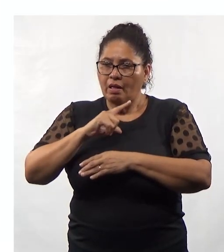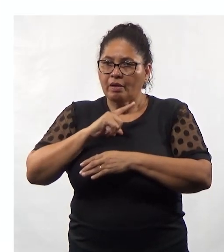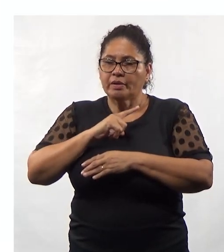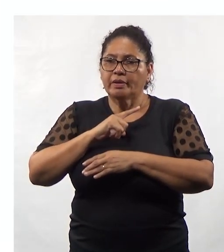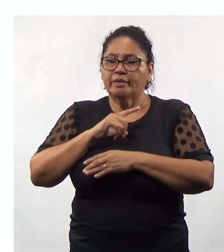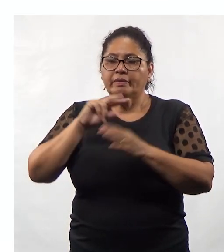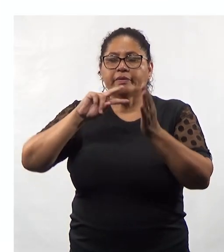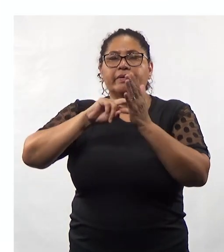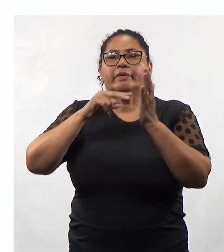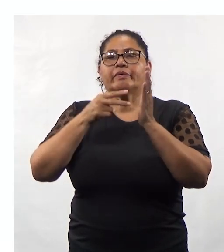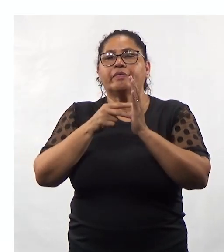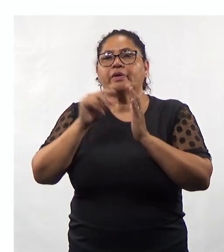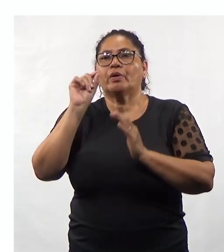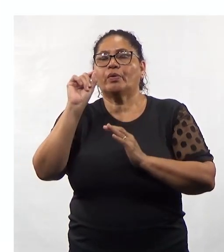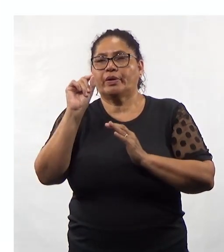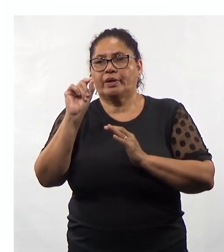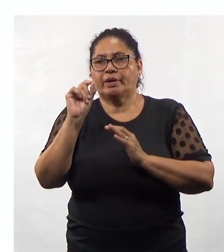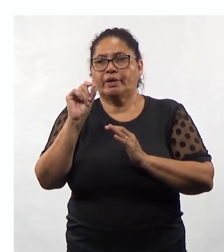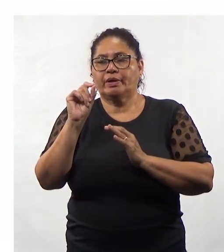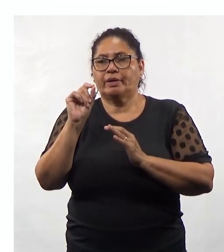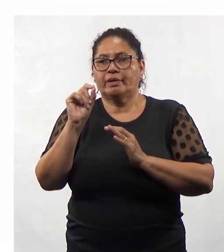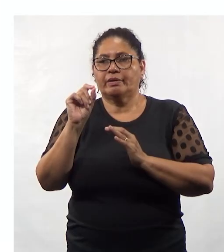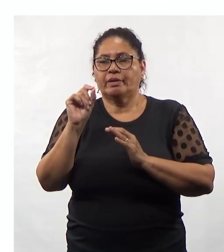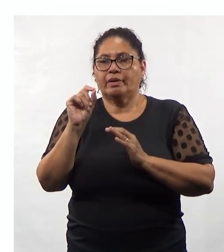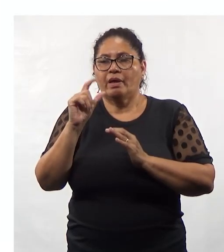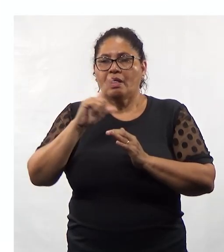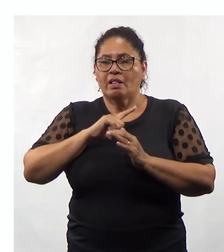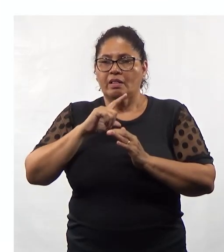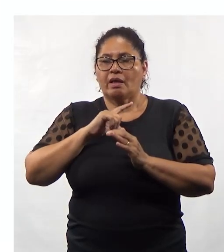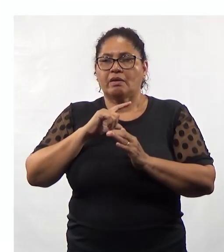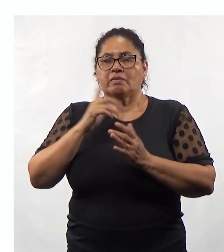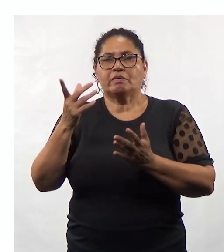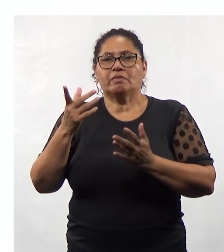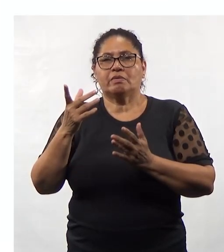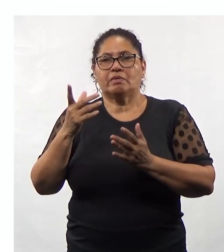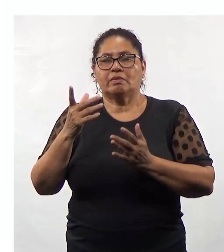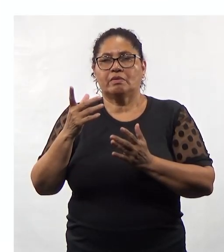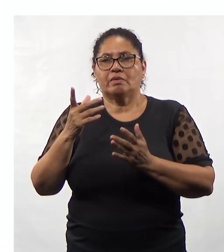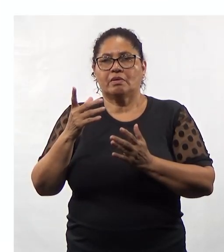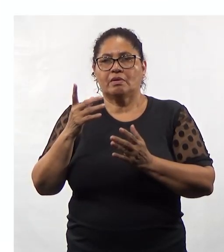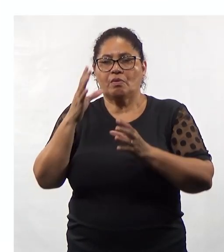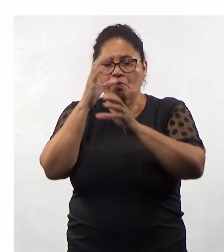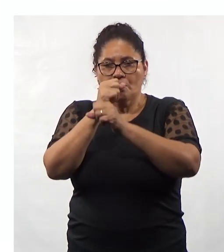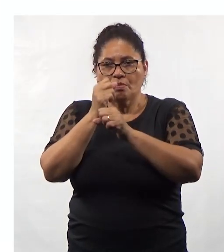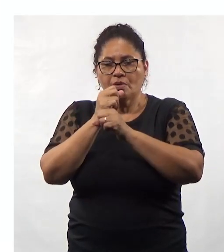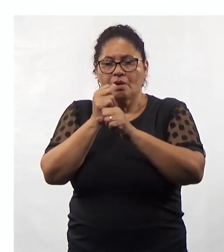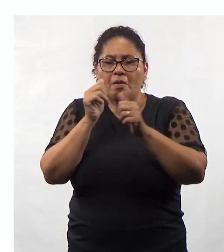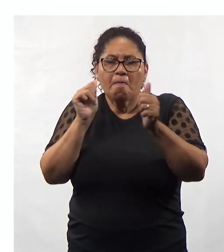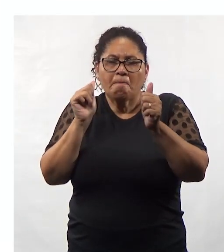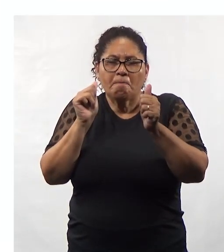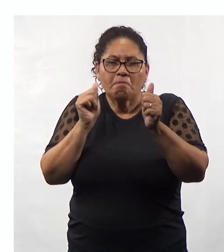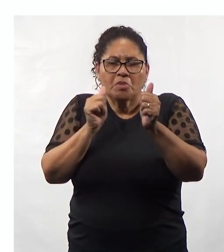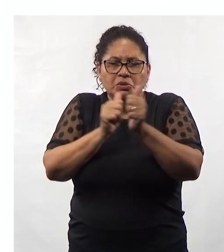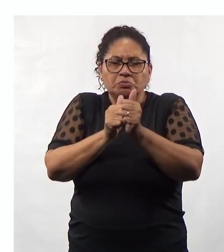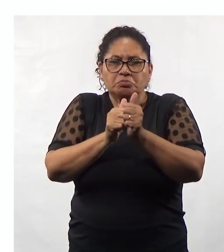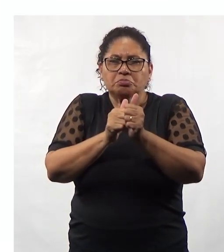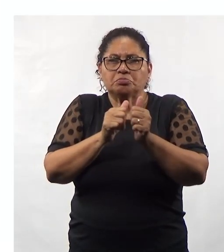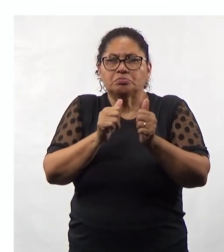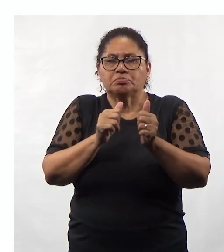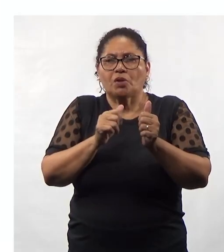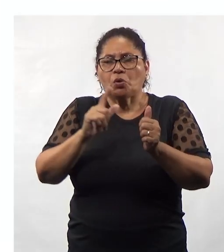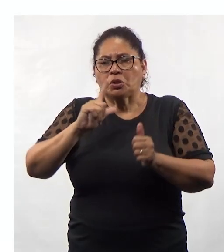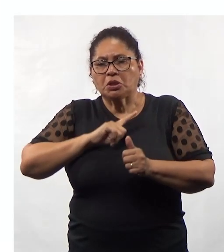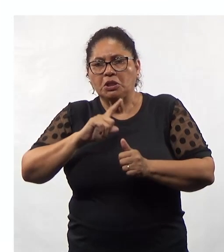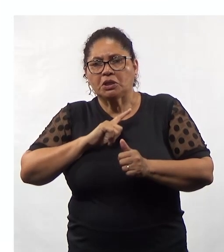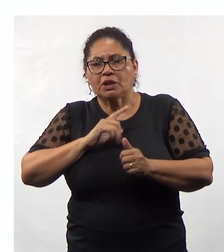significa que ali houve uma aproximação, né? Houve houve ali uma aproximação